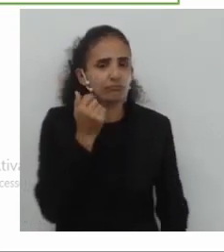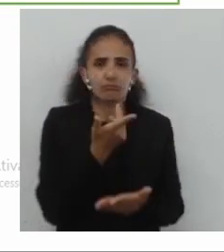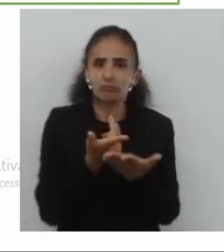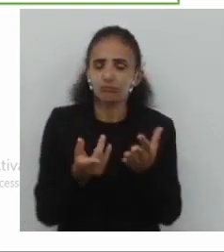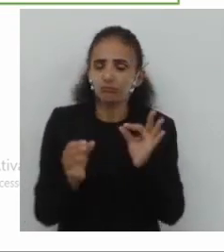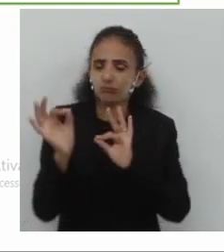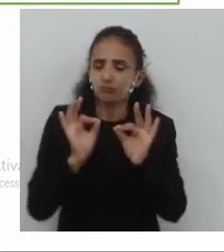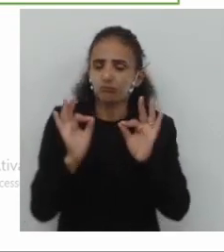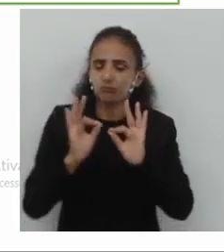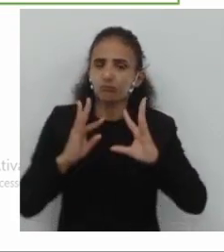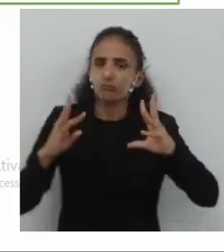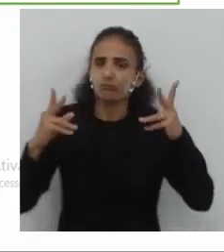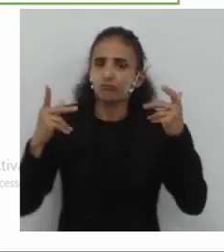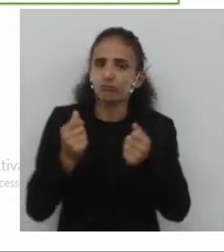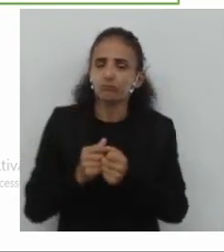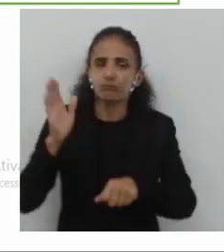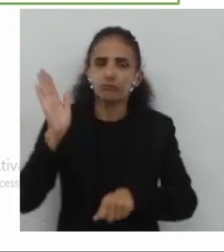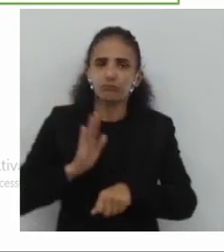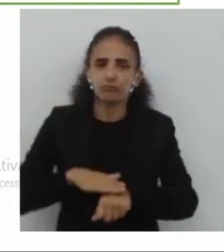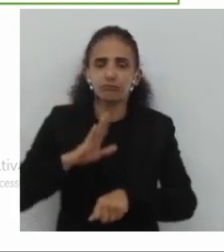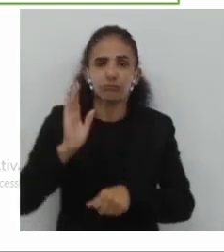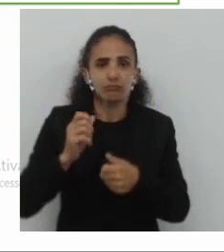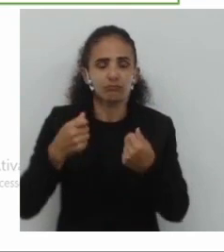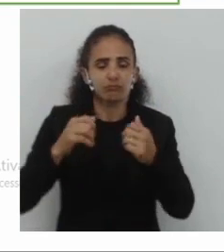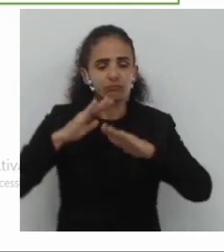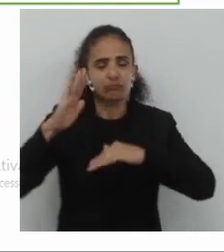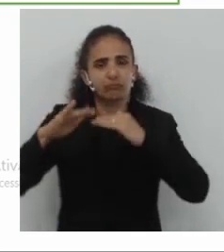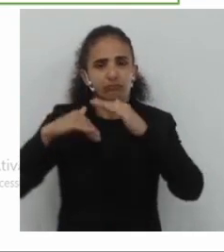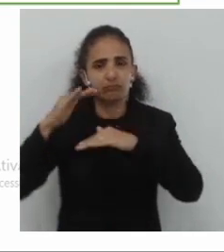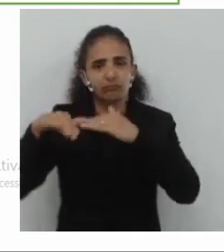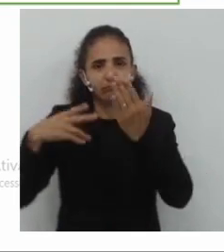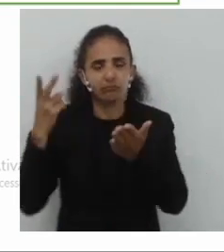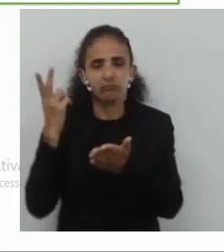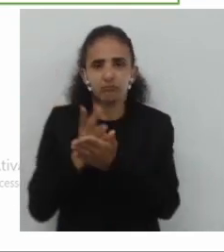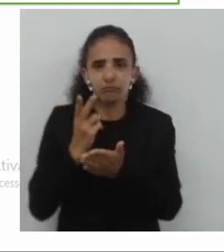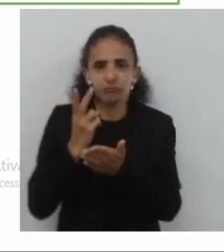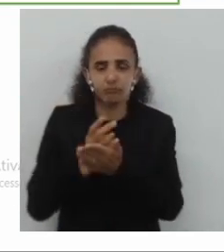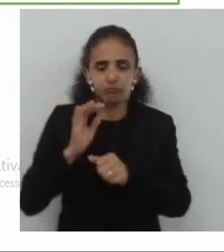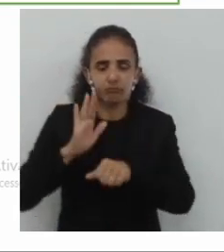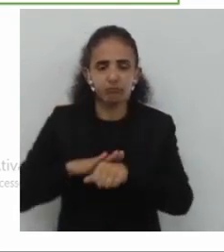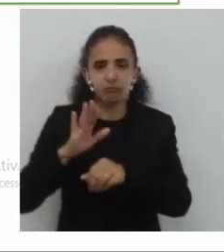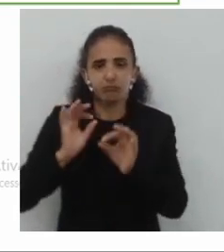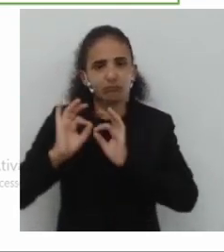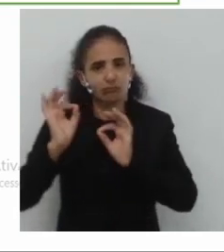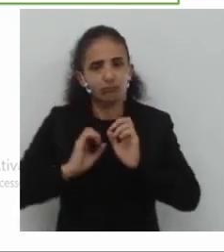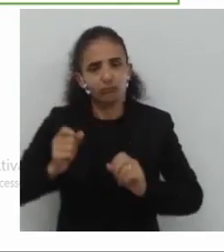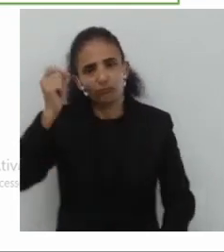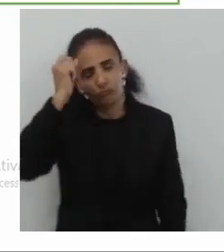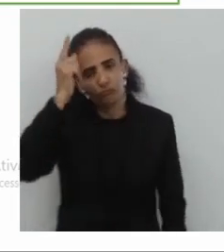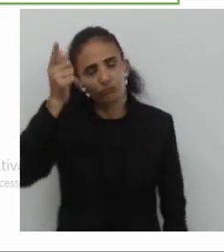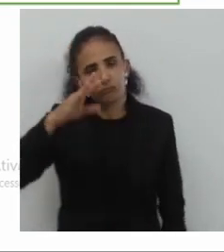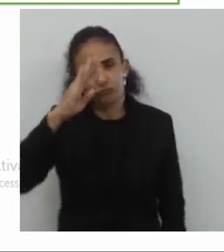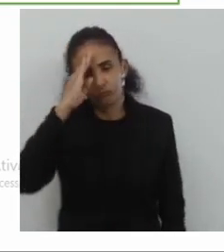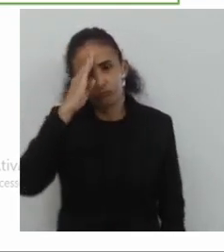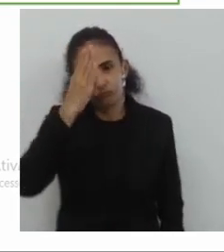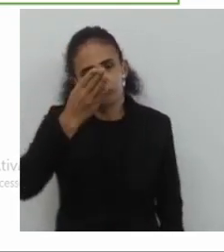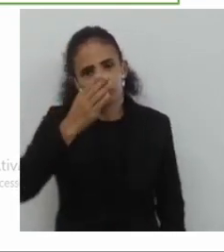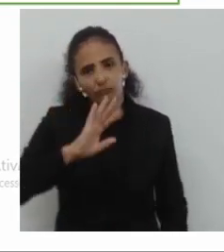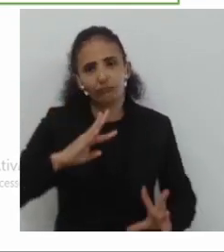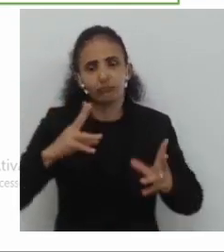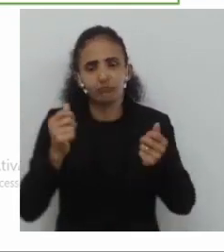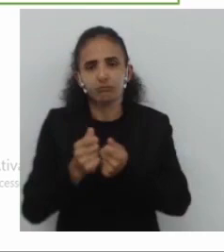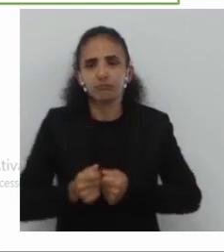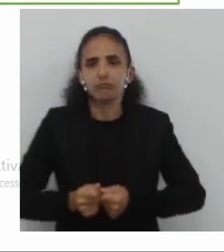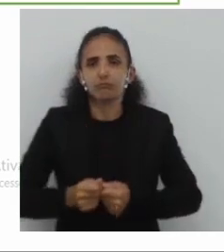apenas diminuir o texto, mas para que nesse processo deixemos claras as ideias principais ou